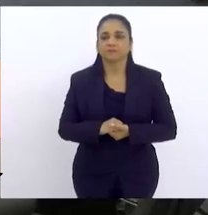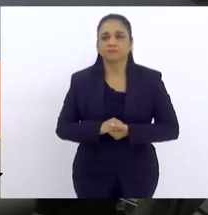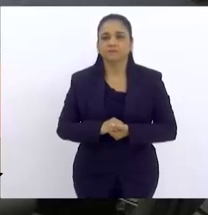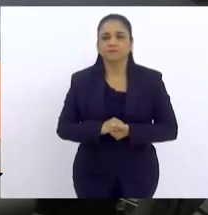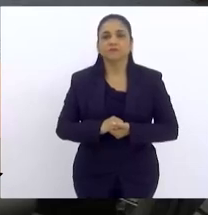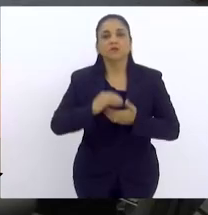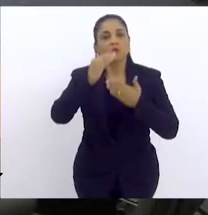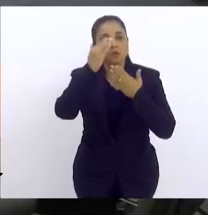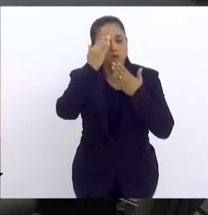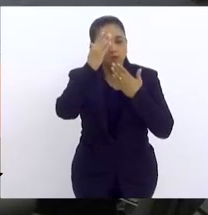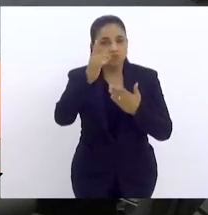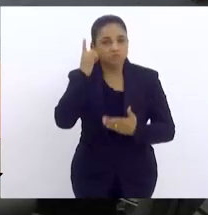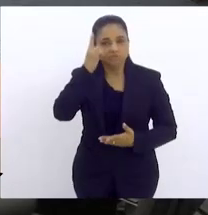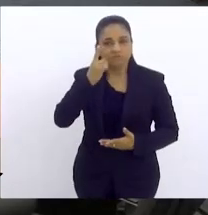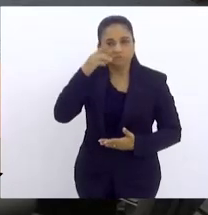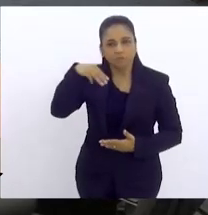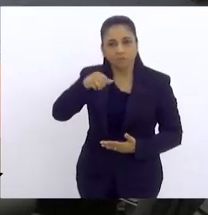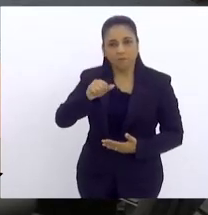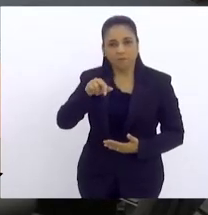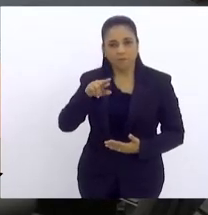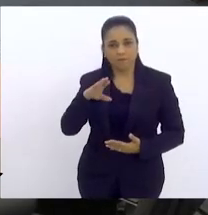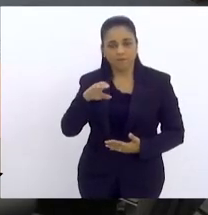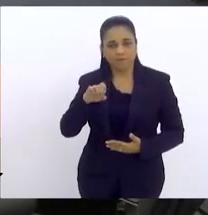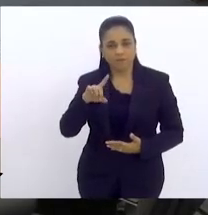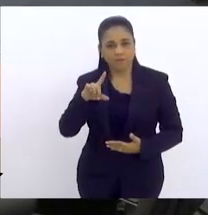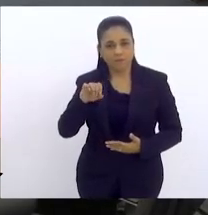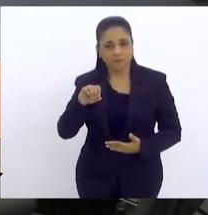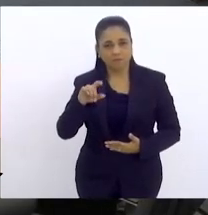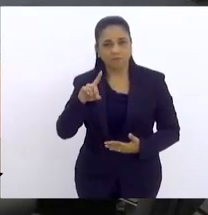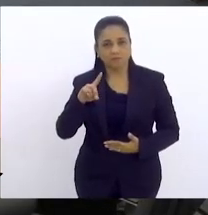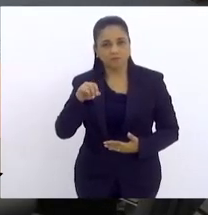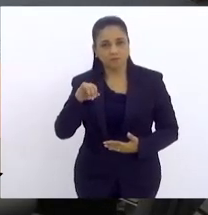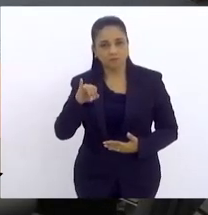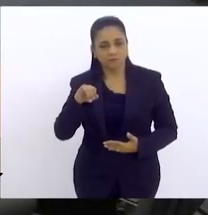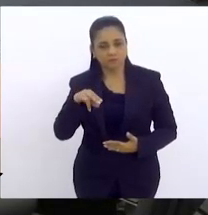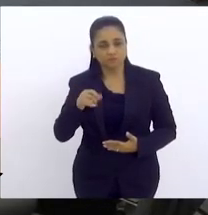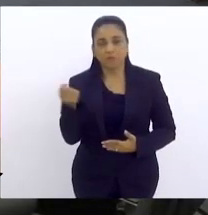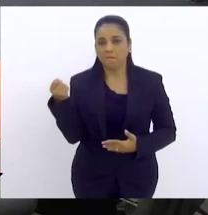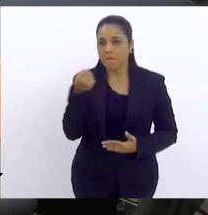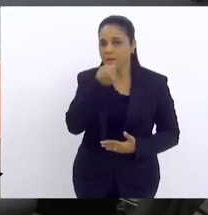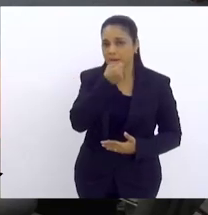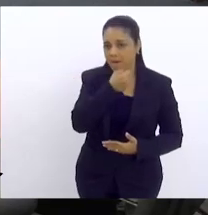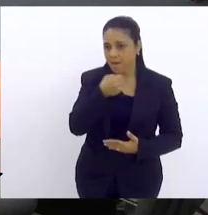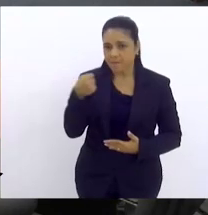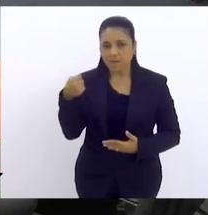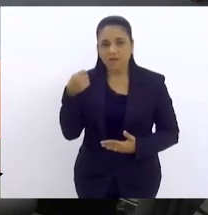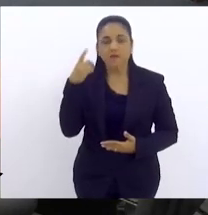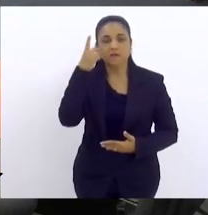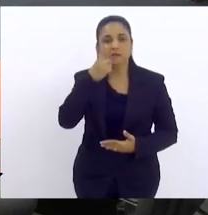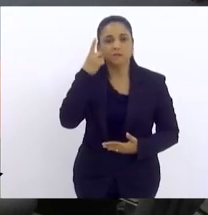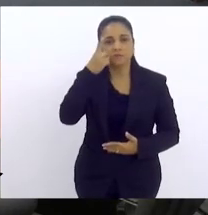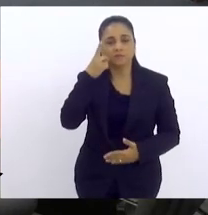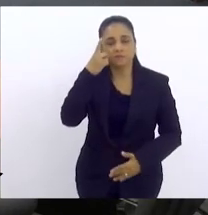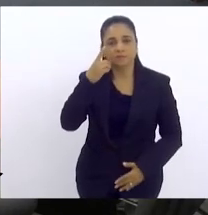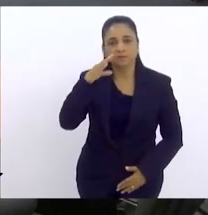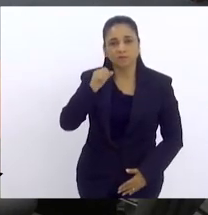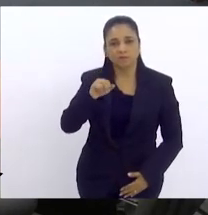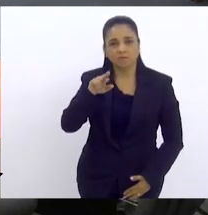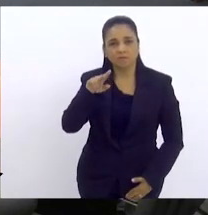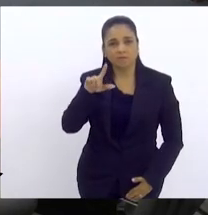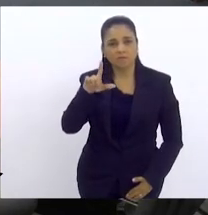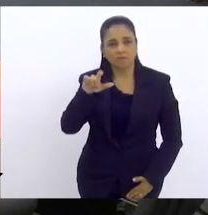Muito obrigado deputado estadual Marcelo Dino passa a palavra então para o deputado Carlinhos BNH